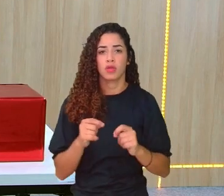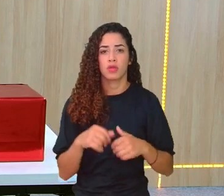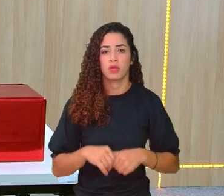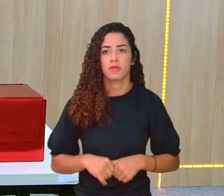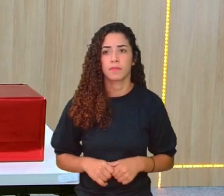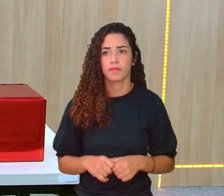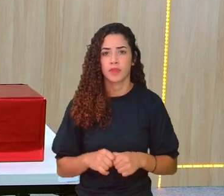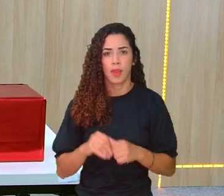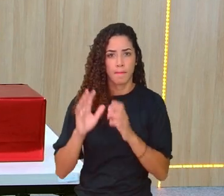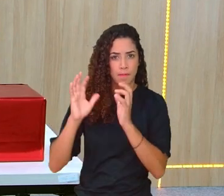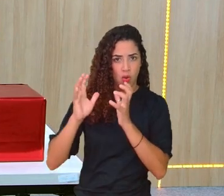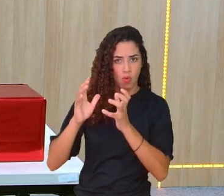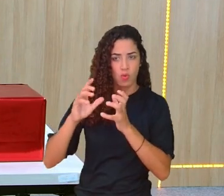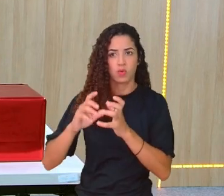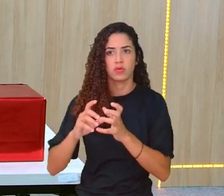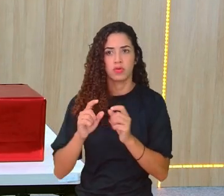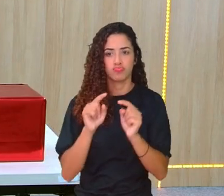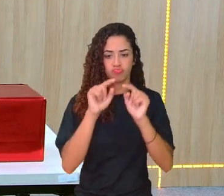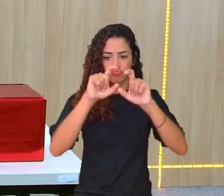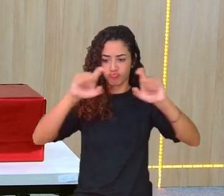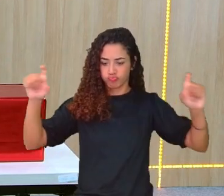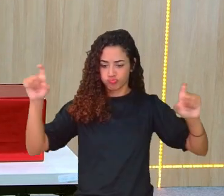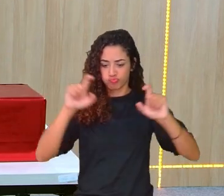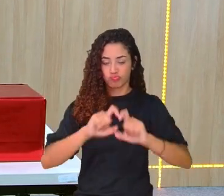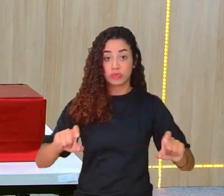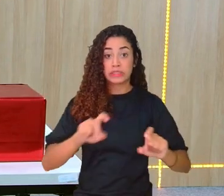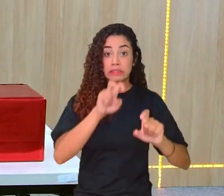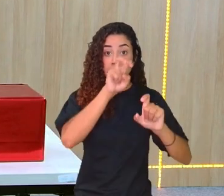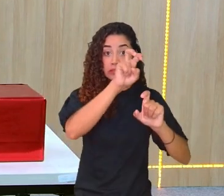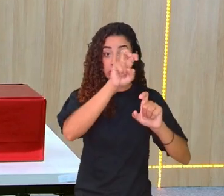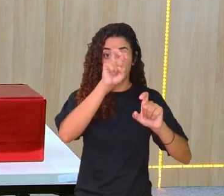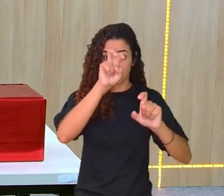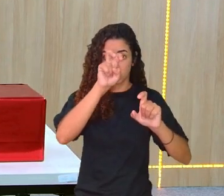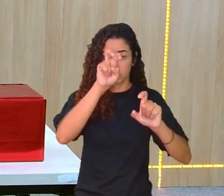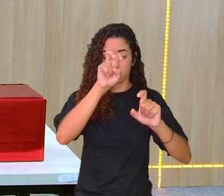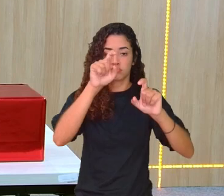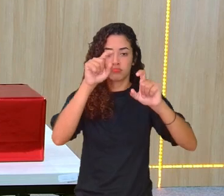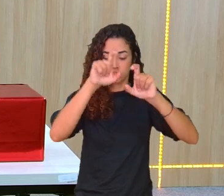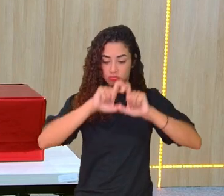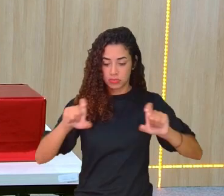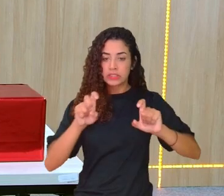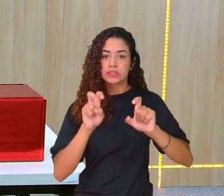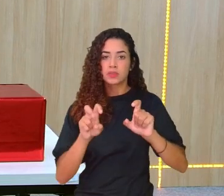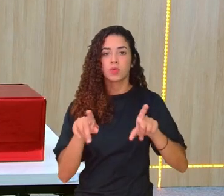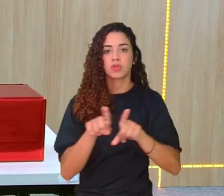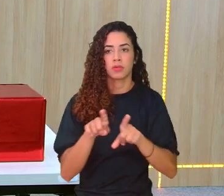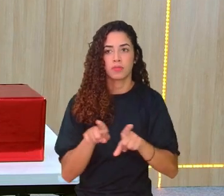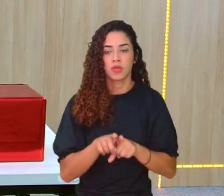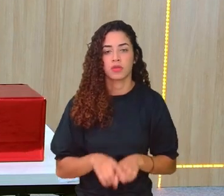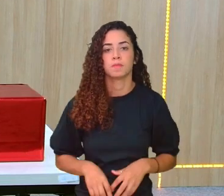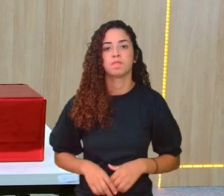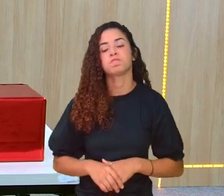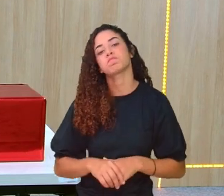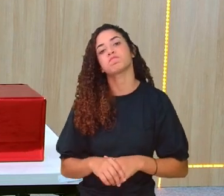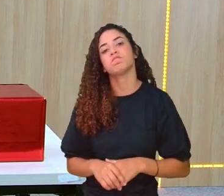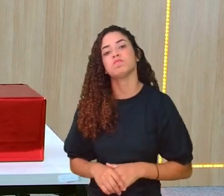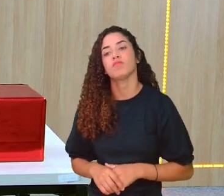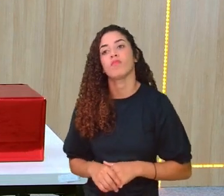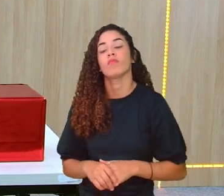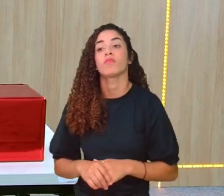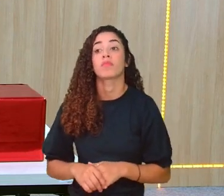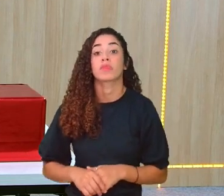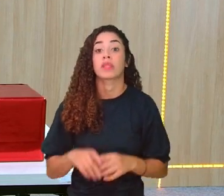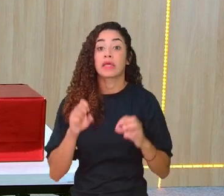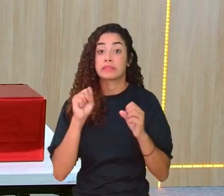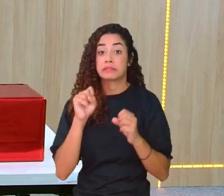alinhados. Eu coloquei 5 embaixo e 5 em cima. Em cima e embaixo. Se